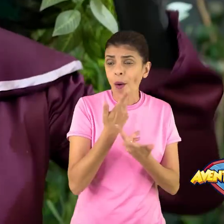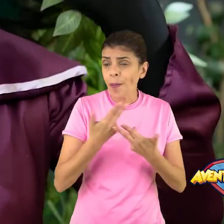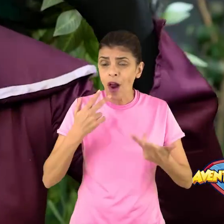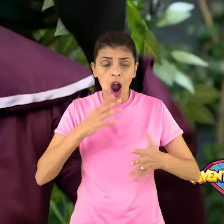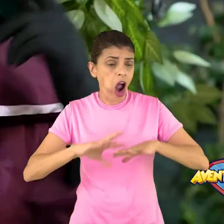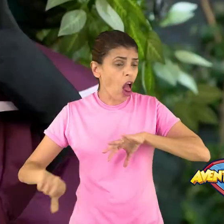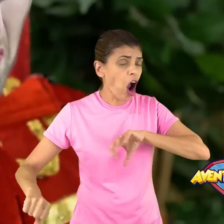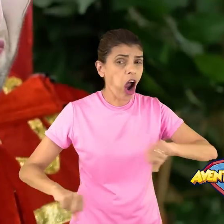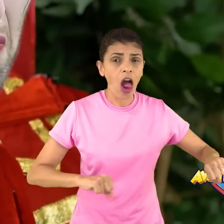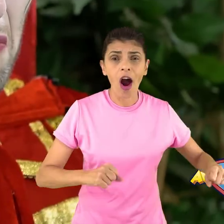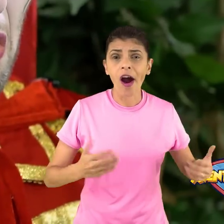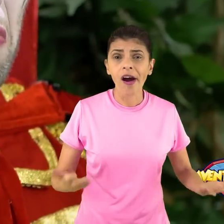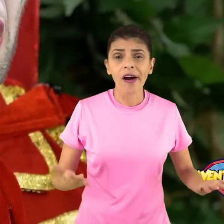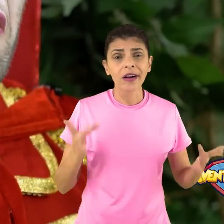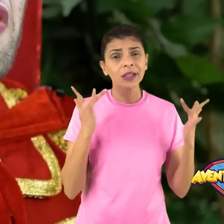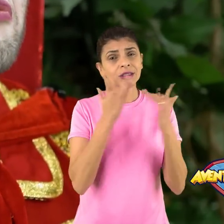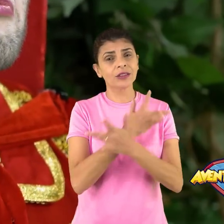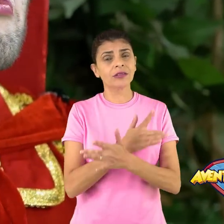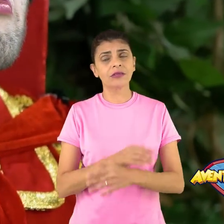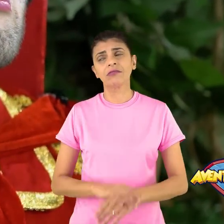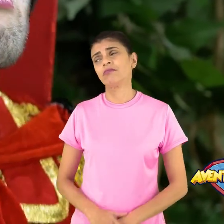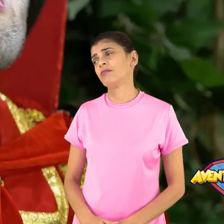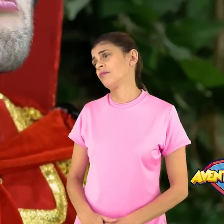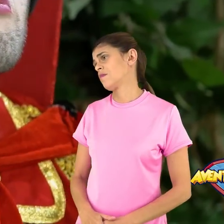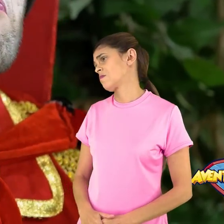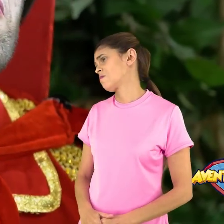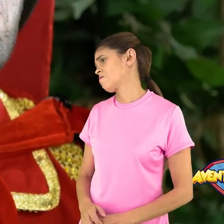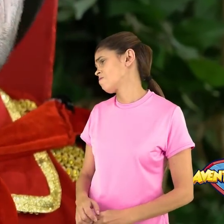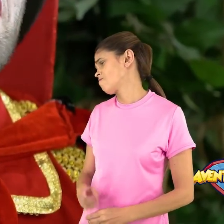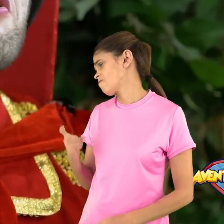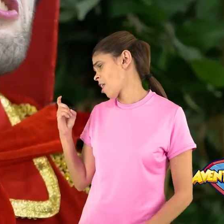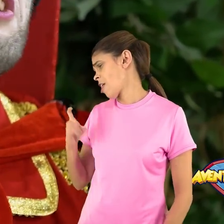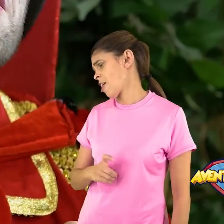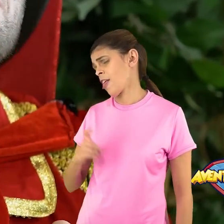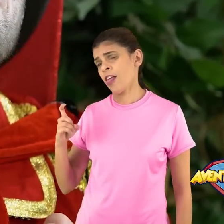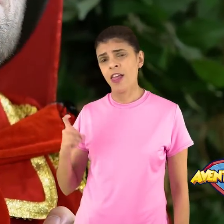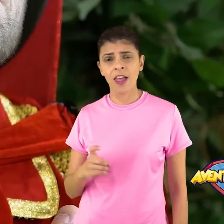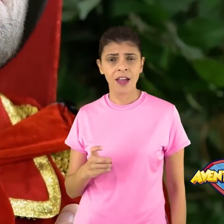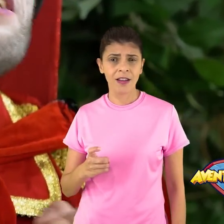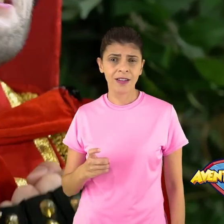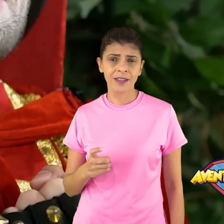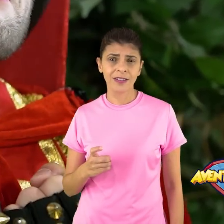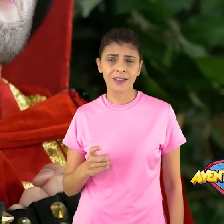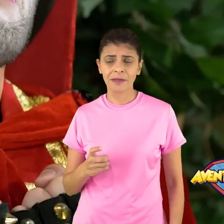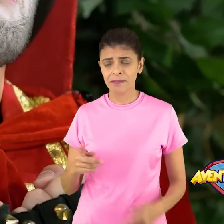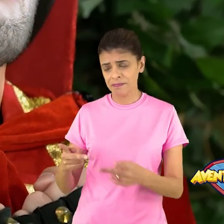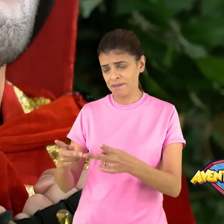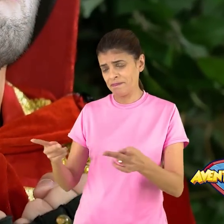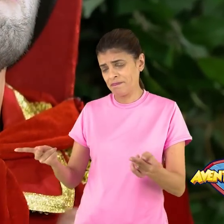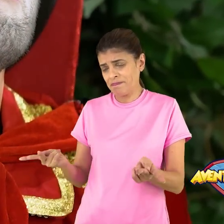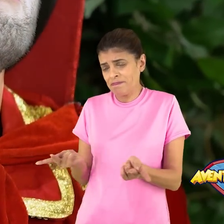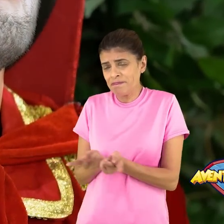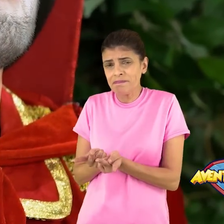gostosas. Eu dava tudo por uma fatia de pizza.